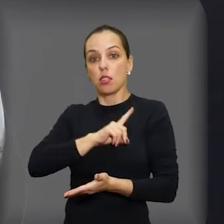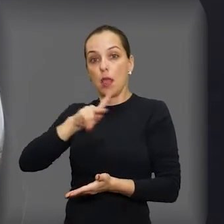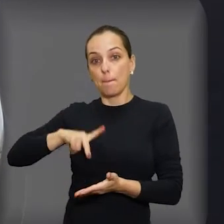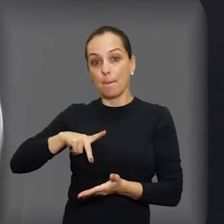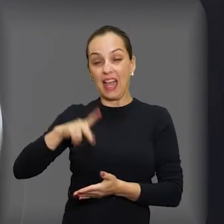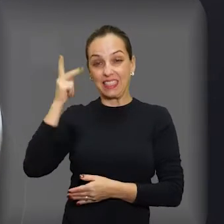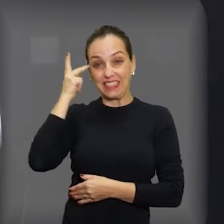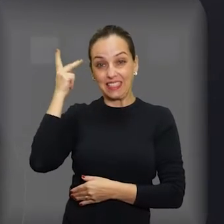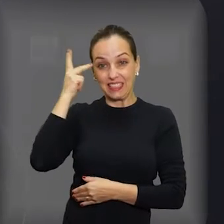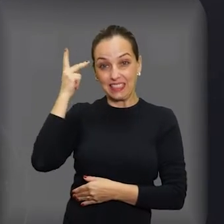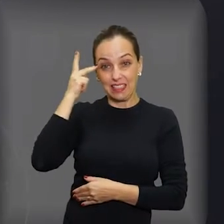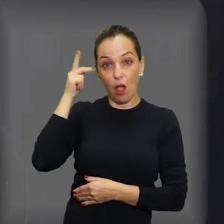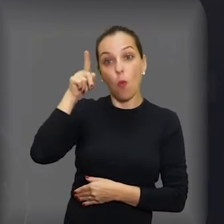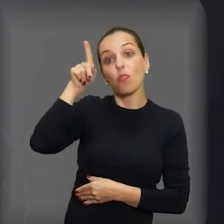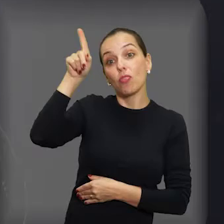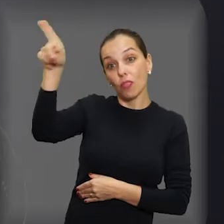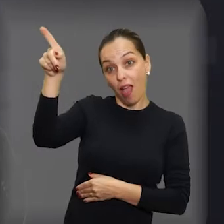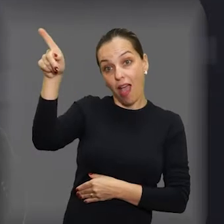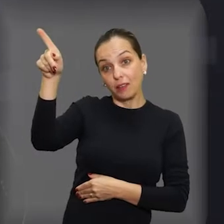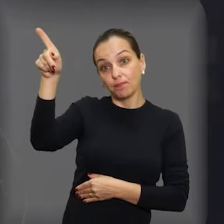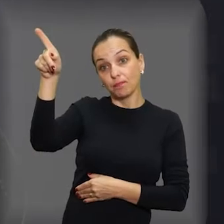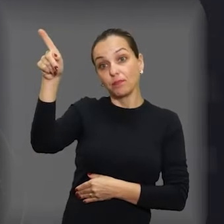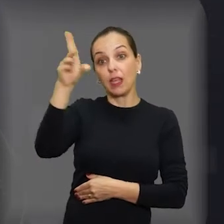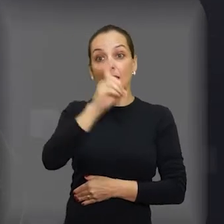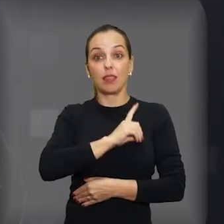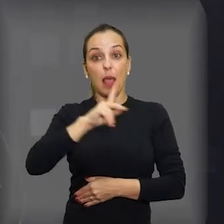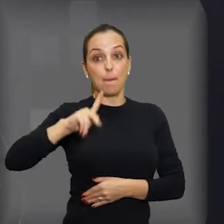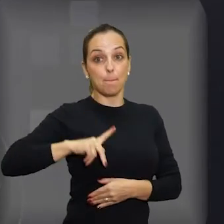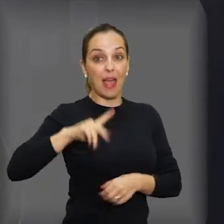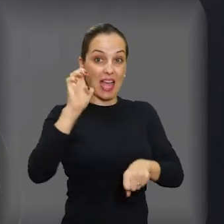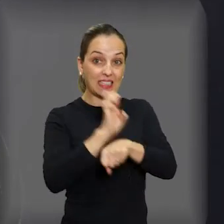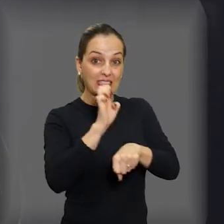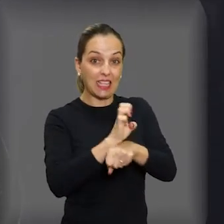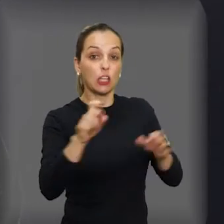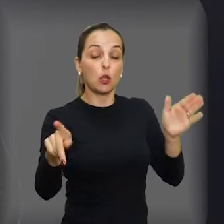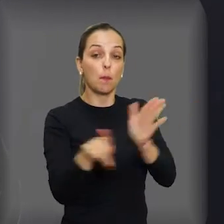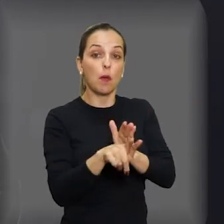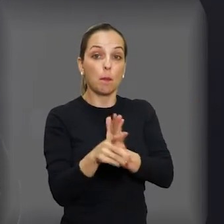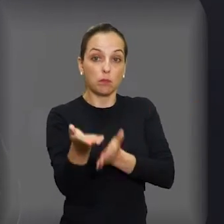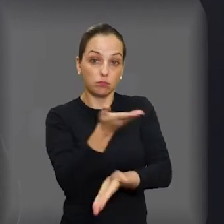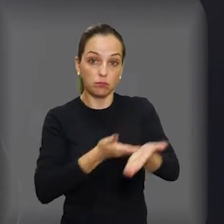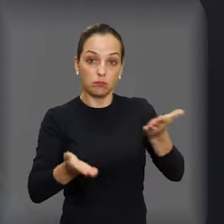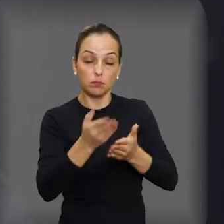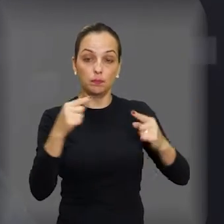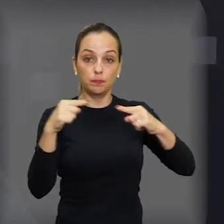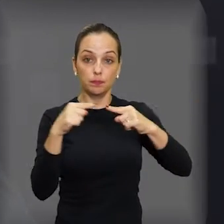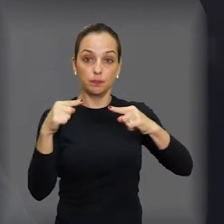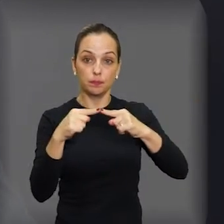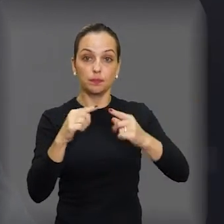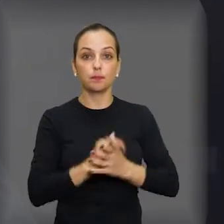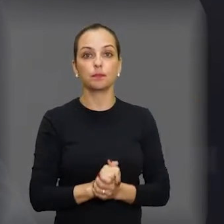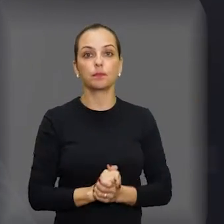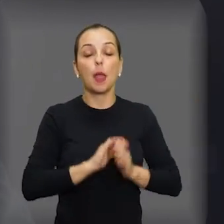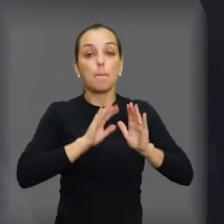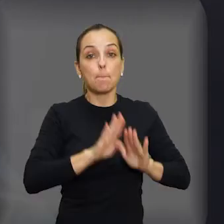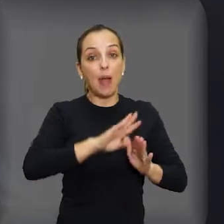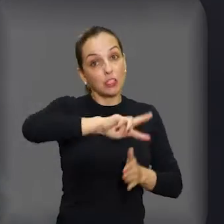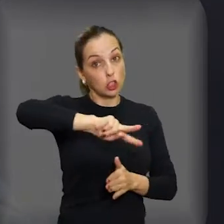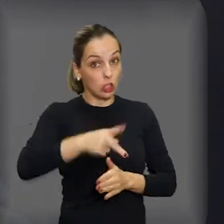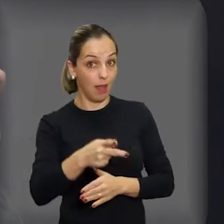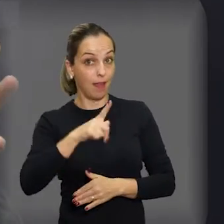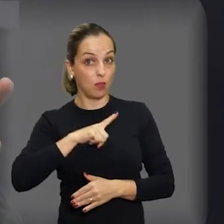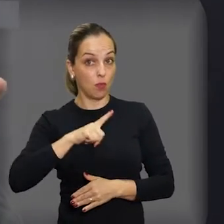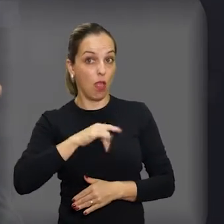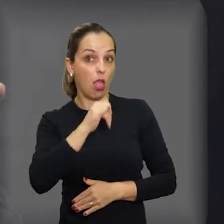na capital de São Paulo e eles vão fazer esse trabalho de articulação com a defensoria da capital do estado respectivo. Agora, o problema inverso é